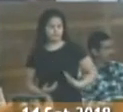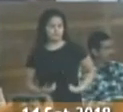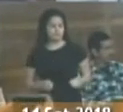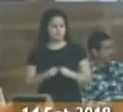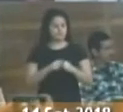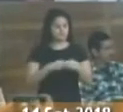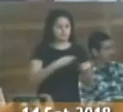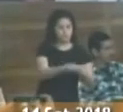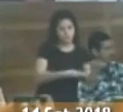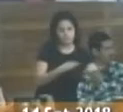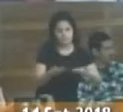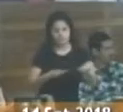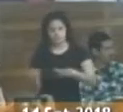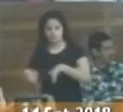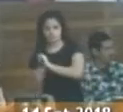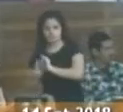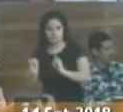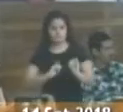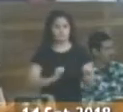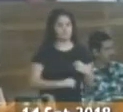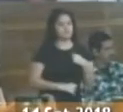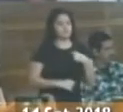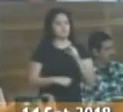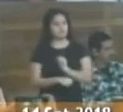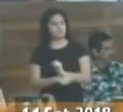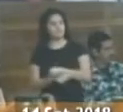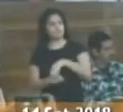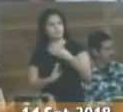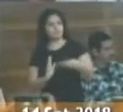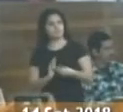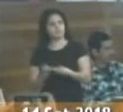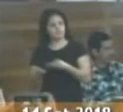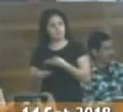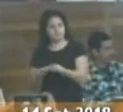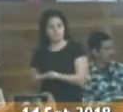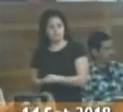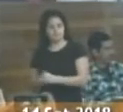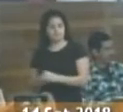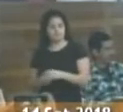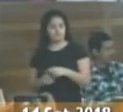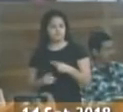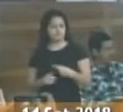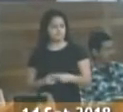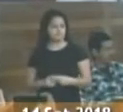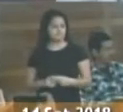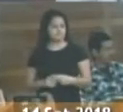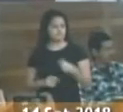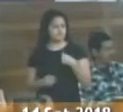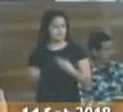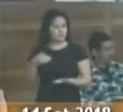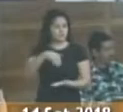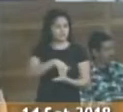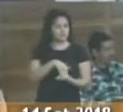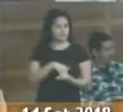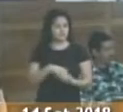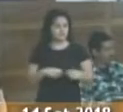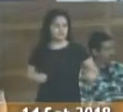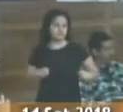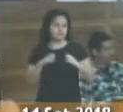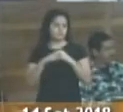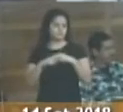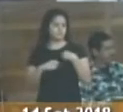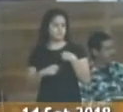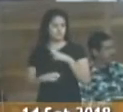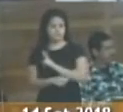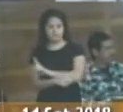os convites, de poder, espero que todos tenham sido convidados, que foi esse o intuito. Desde que eu entrei aqui nessa casa, eu